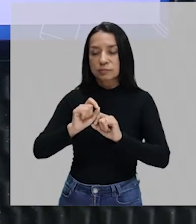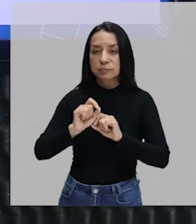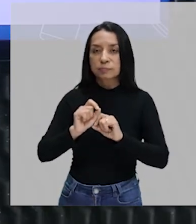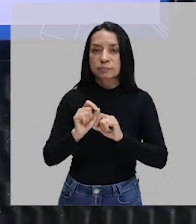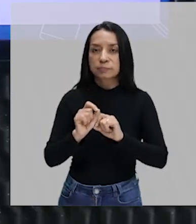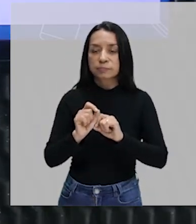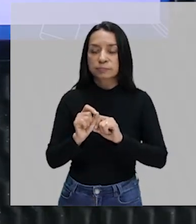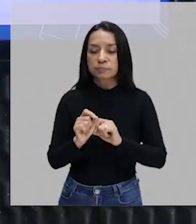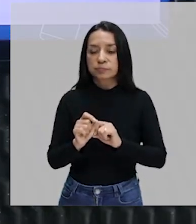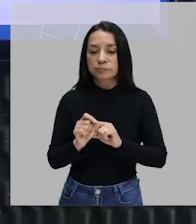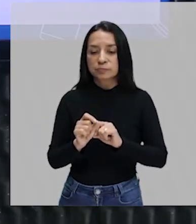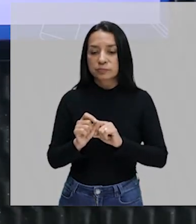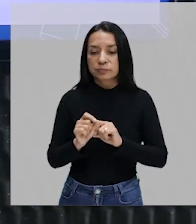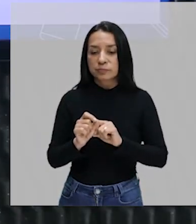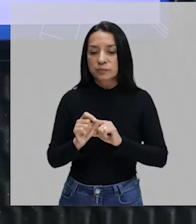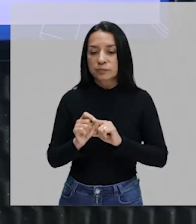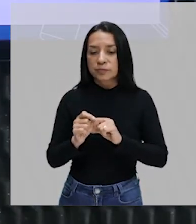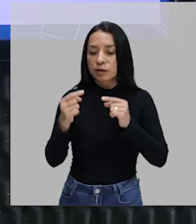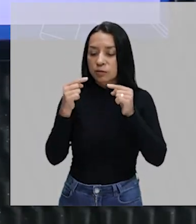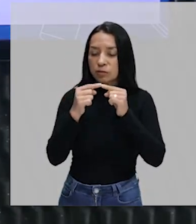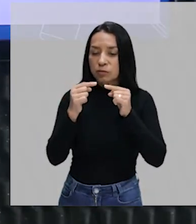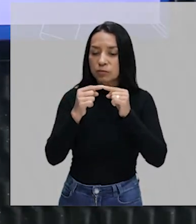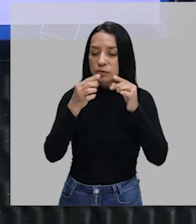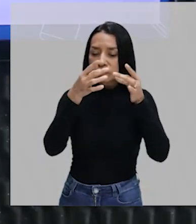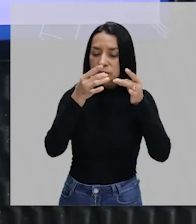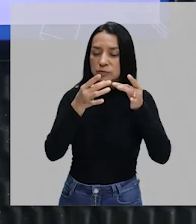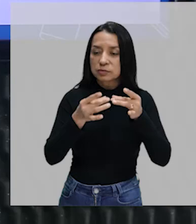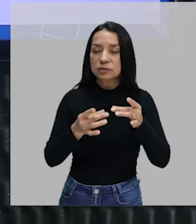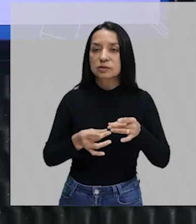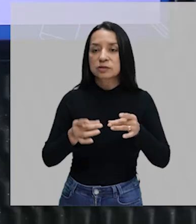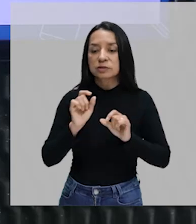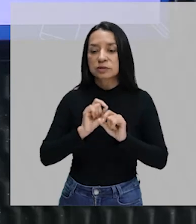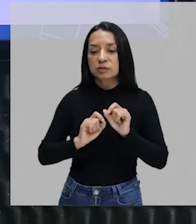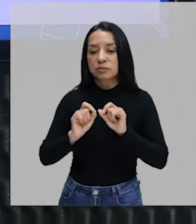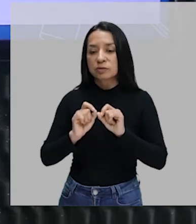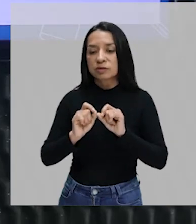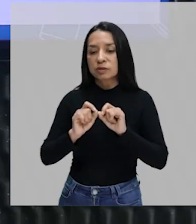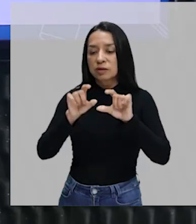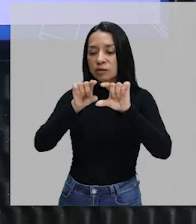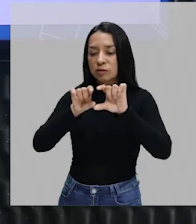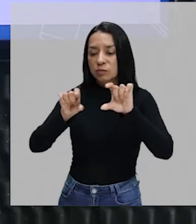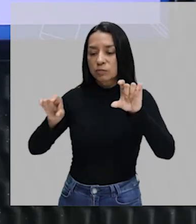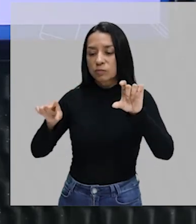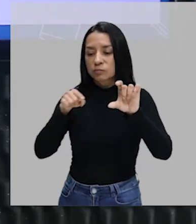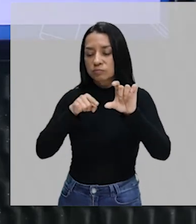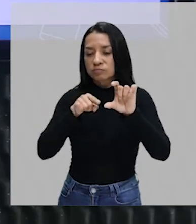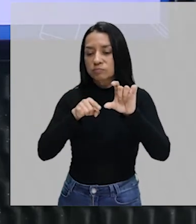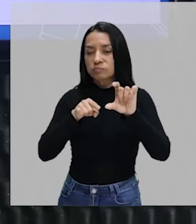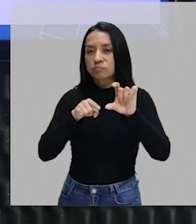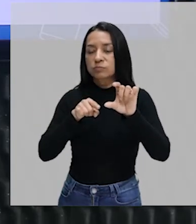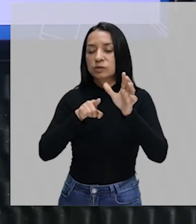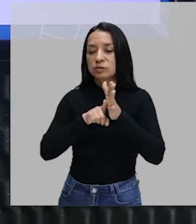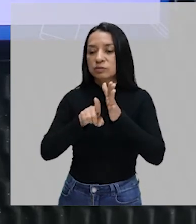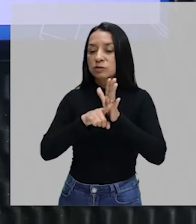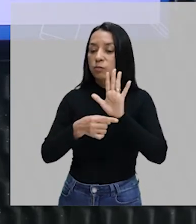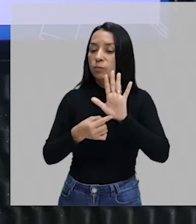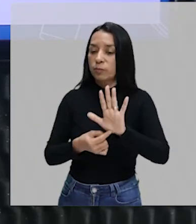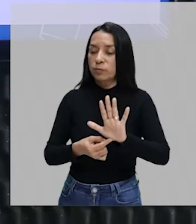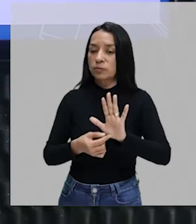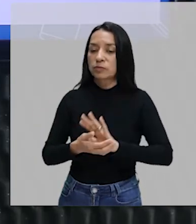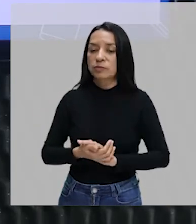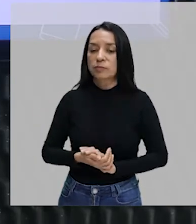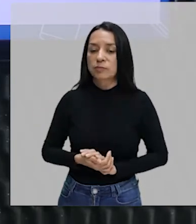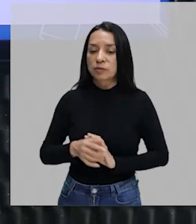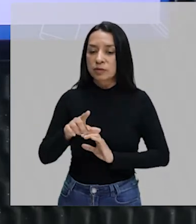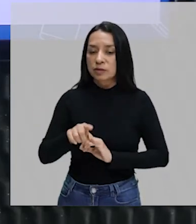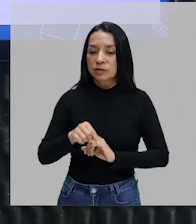obviamente, se encaixar na descrição que o comando da questão nos oferece. Perfeito? Então marque